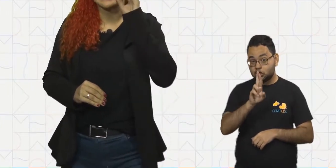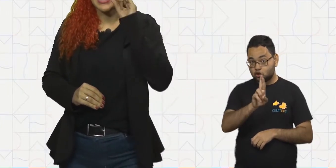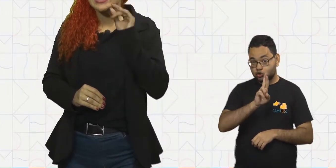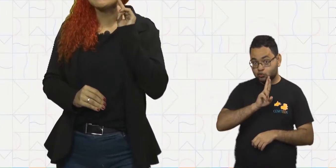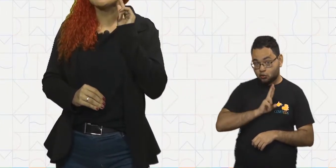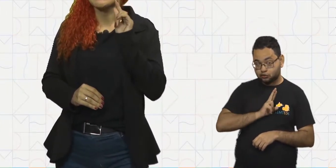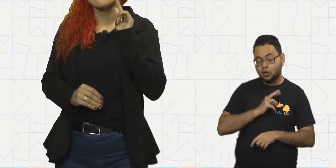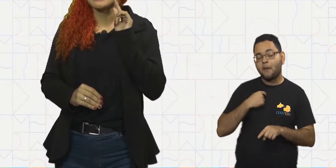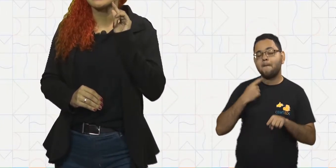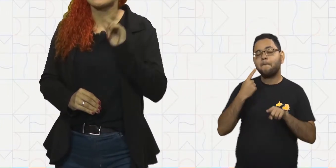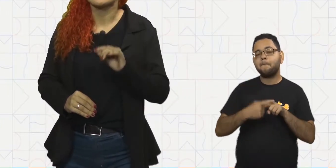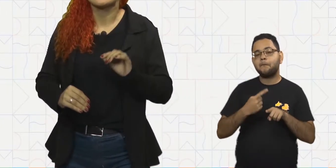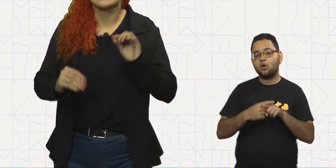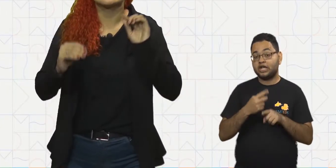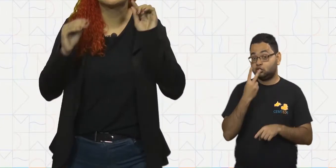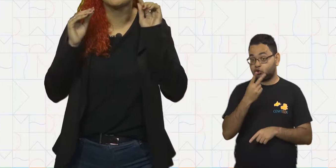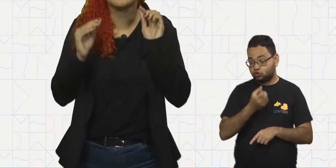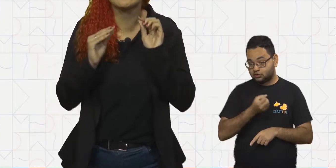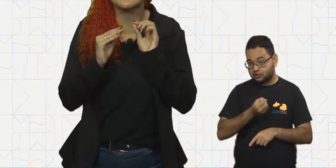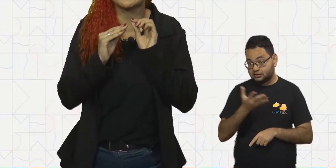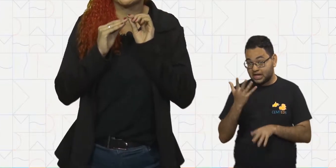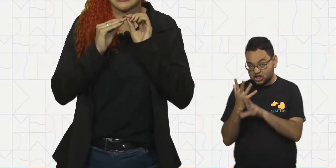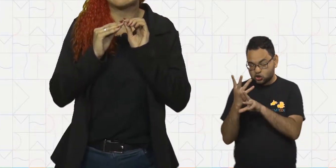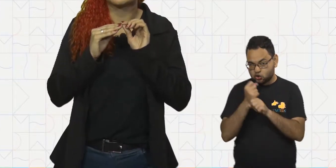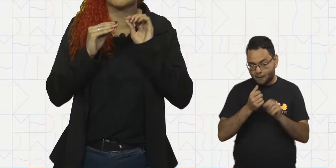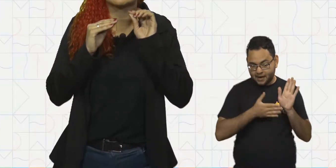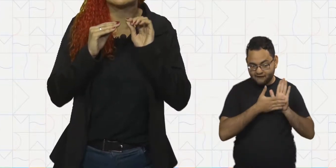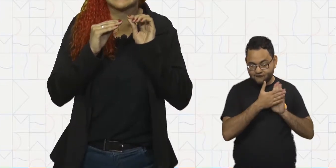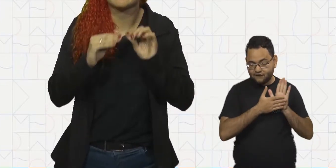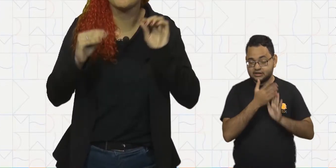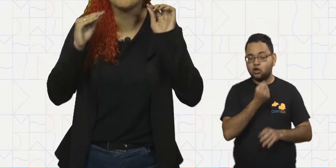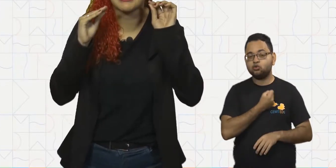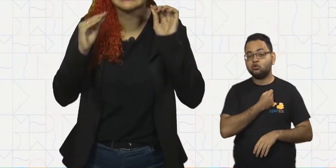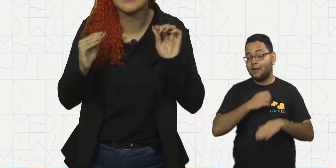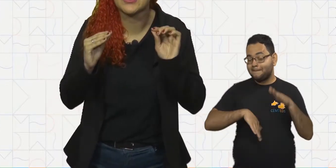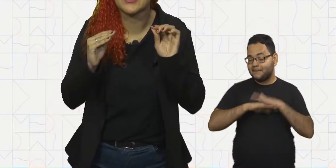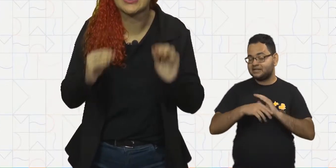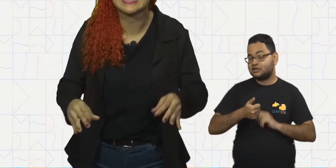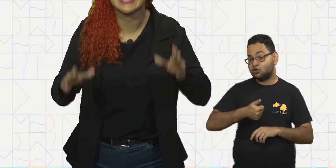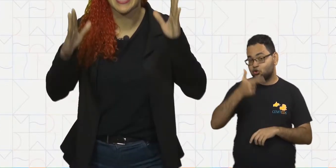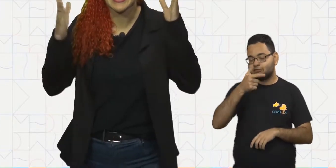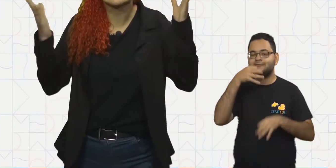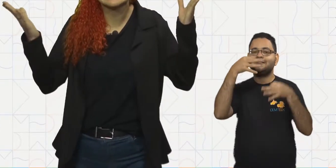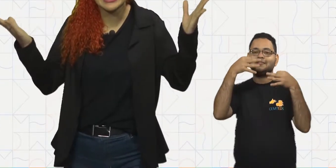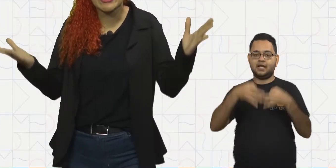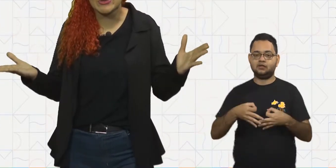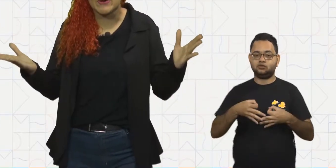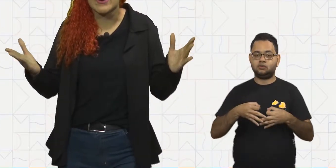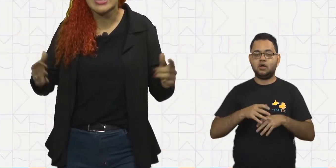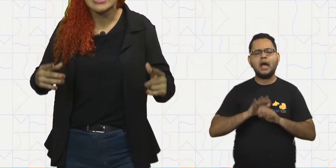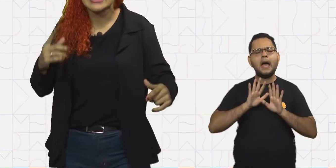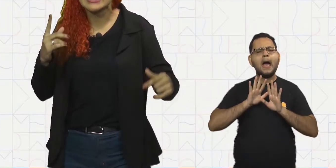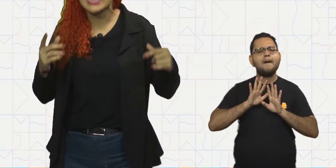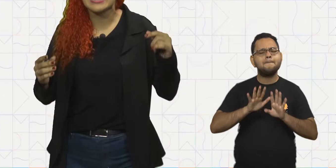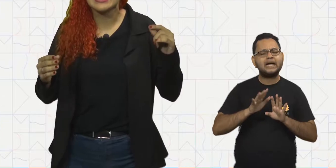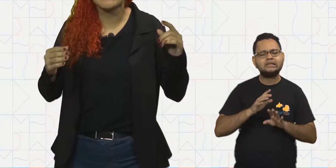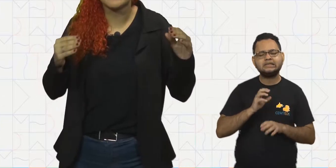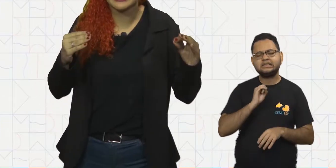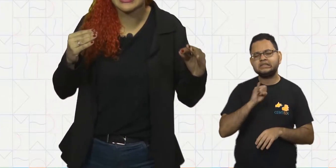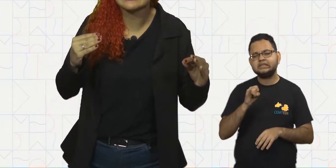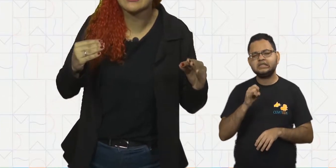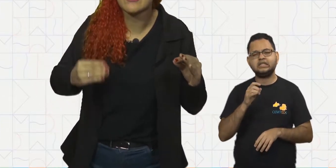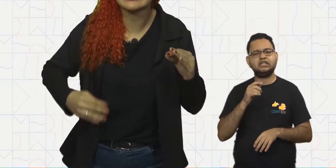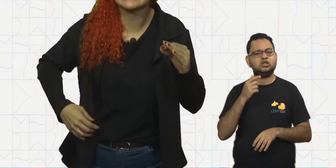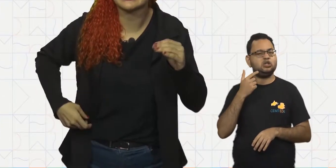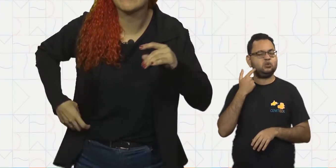crianças e quem respondeu aí que a soma dos dois lados pode ser no máximo 12 acertou e